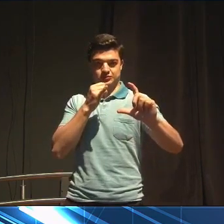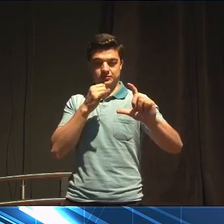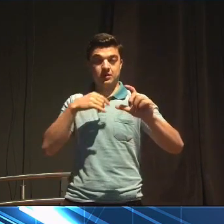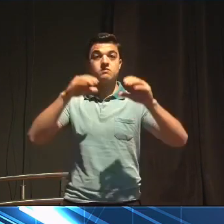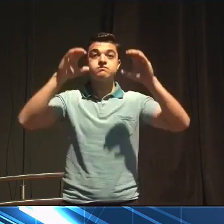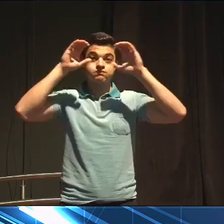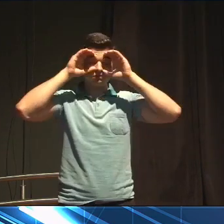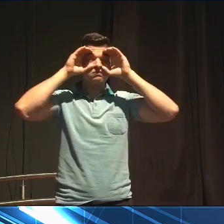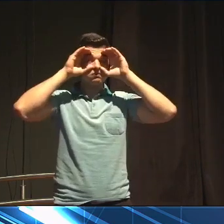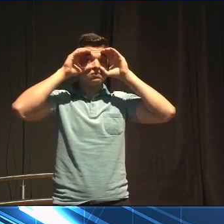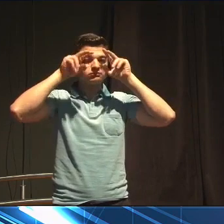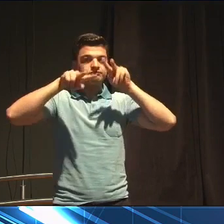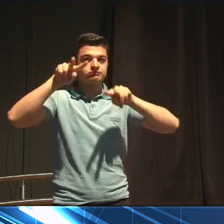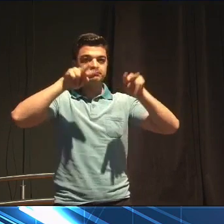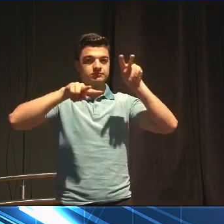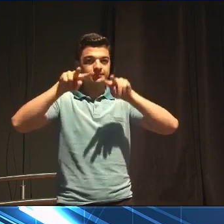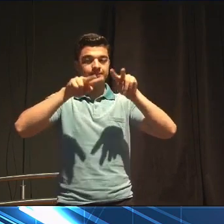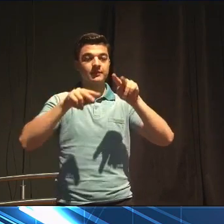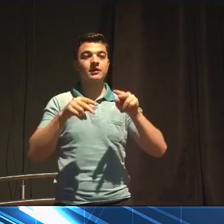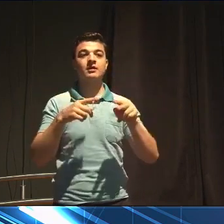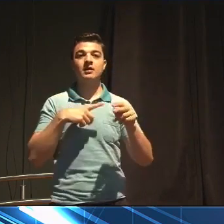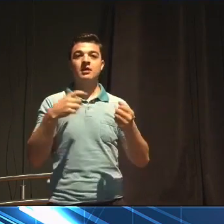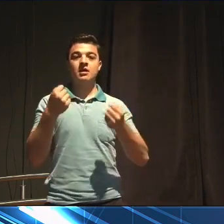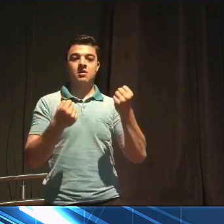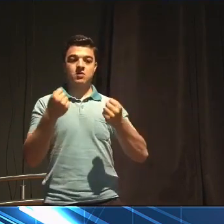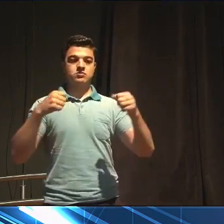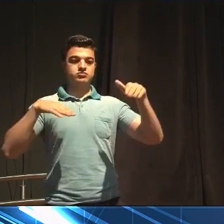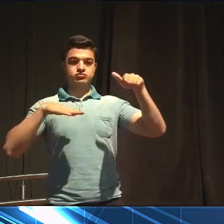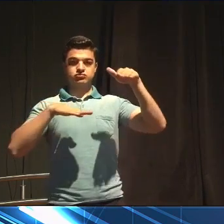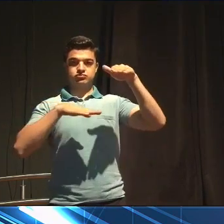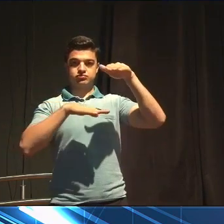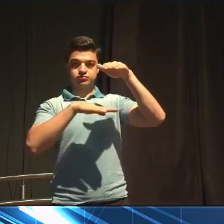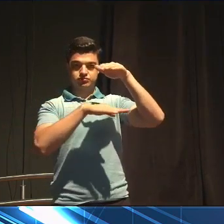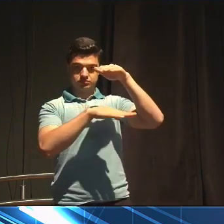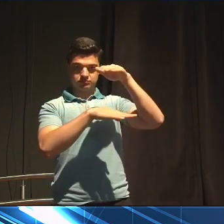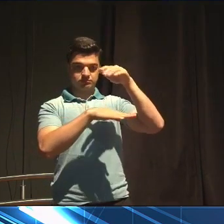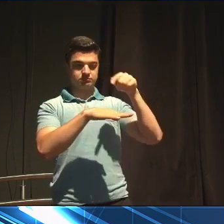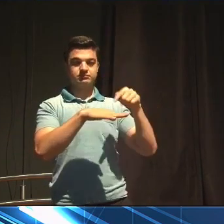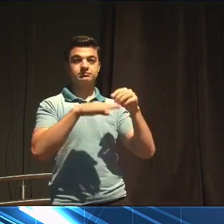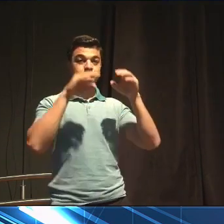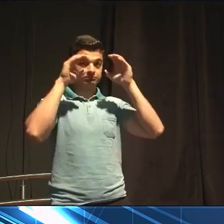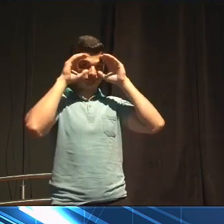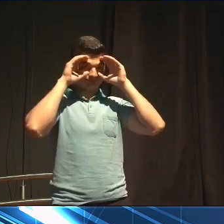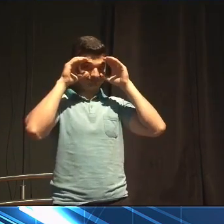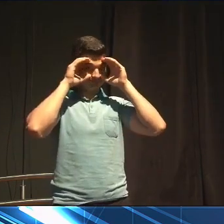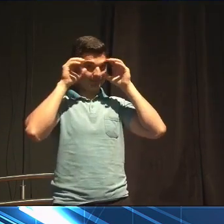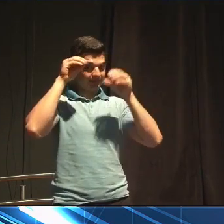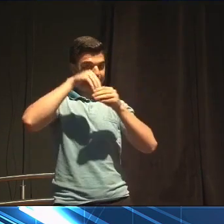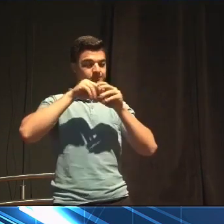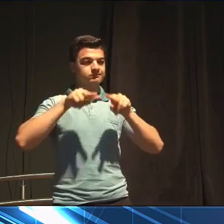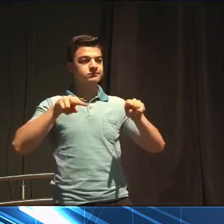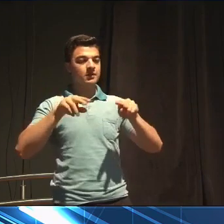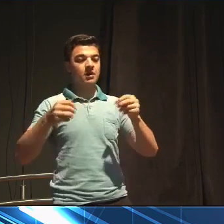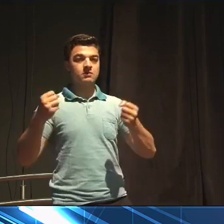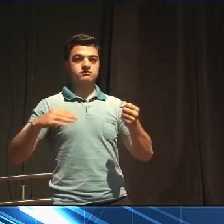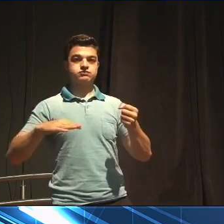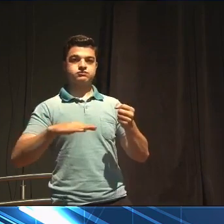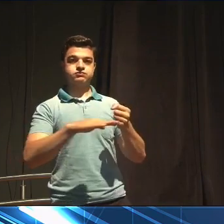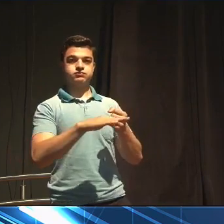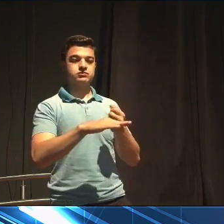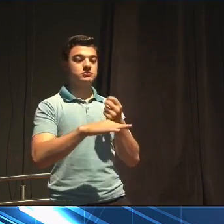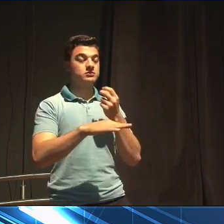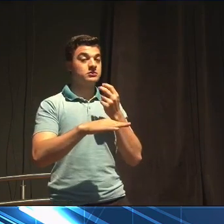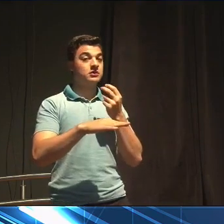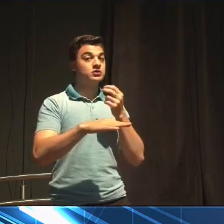garagem virtual, o carregador que eles projetaram com o sistema estava lá, me deram óculos e falaram: "Coloca o carro para carregar", para ver se era